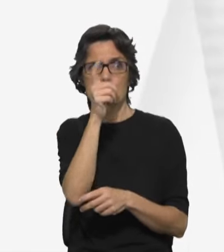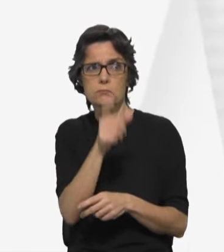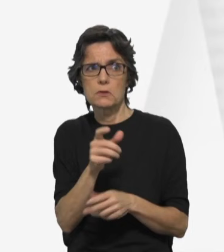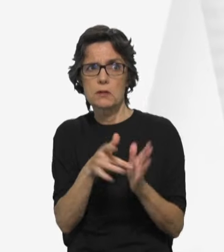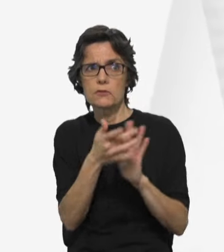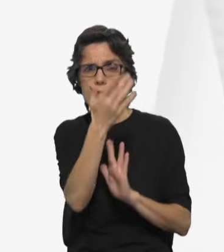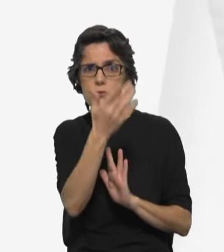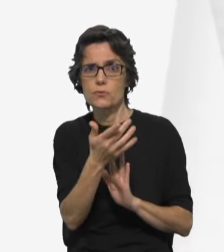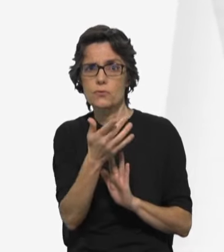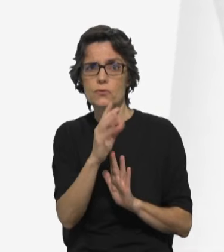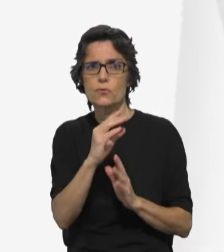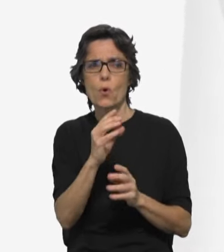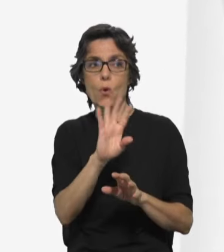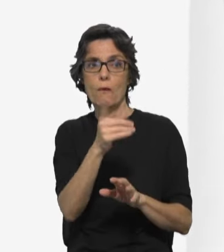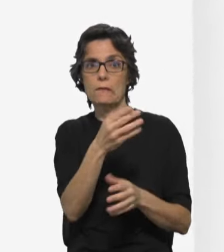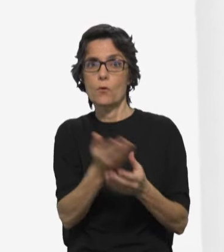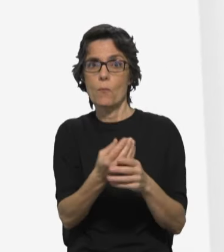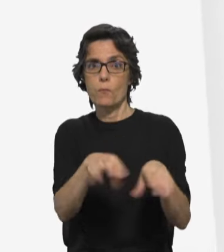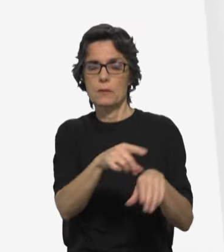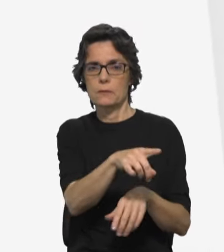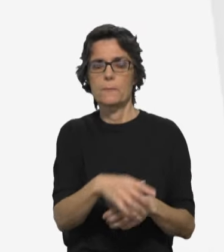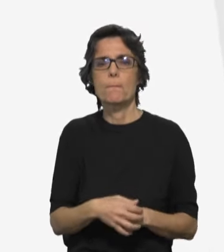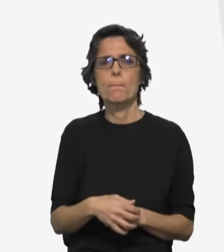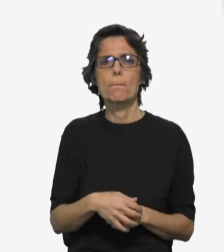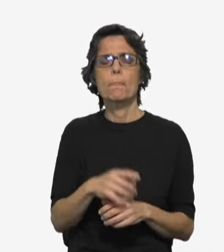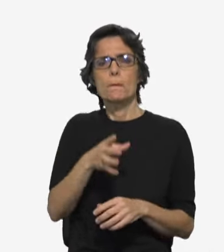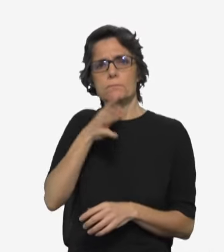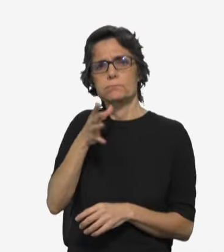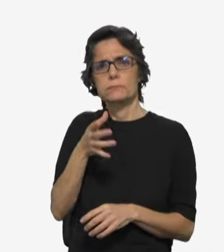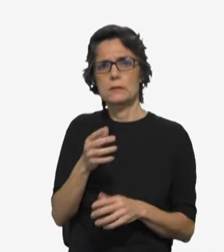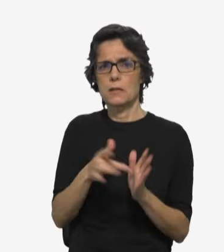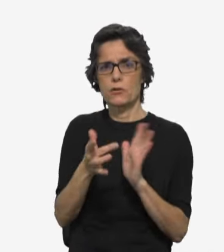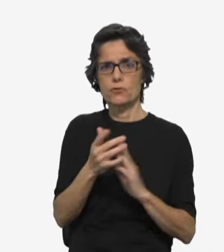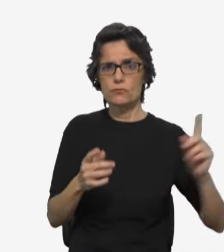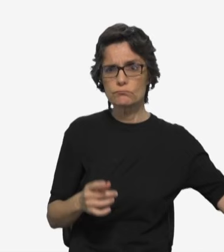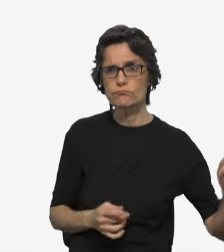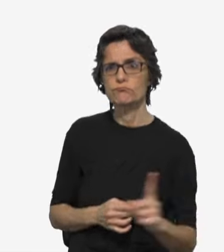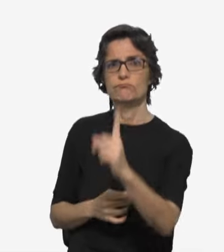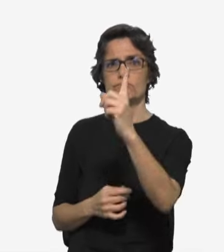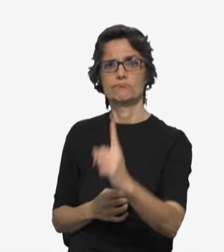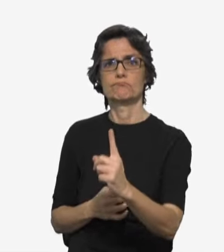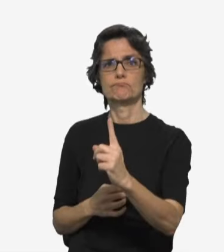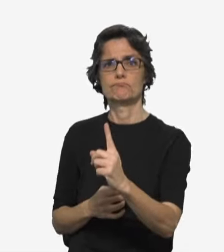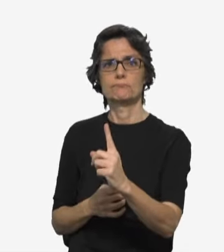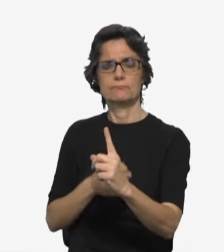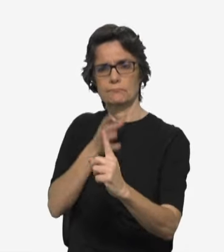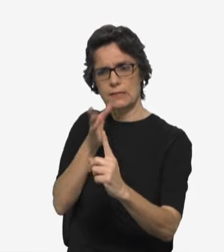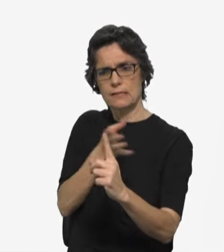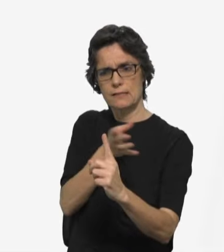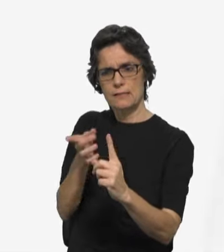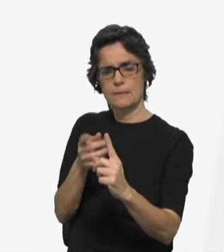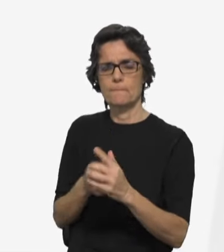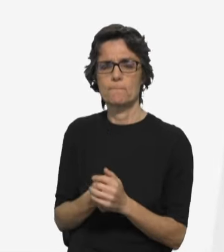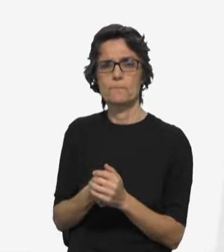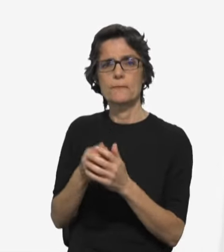ao partir do pão. Enquanto diziam isto, Jesus apresentou-se no meio deles e disse-lhes: